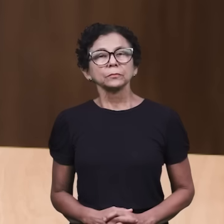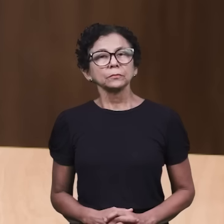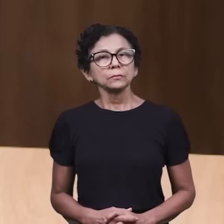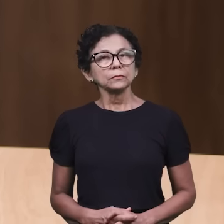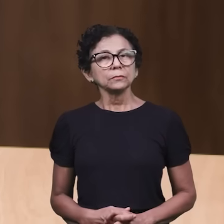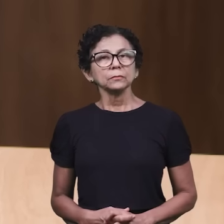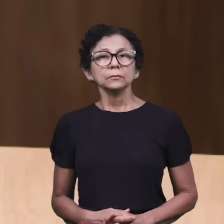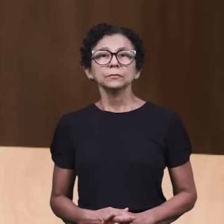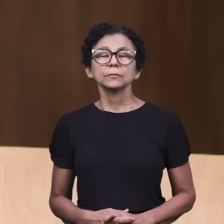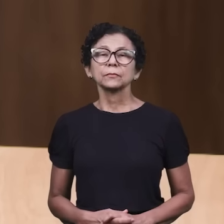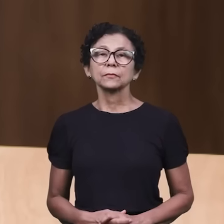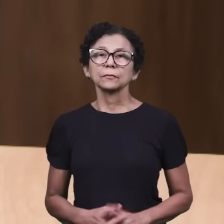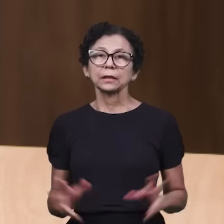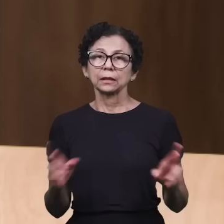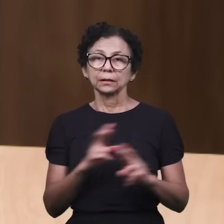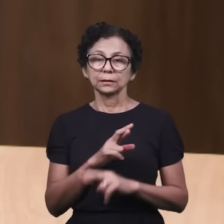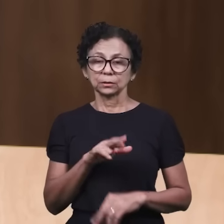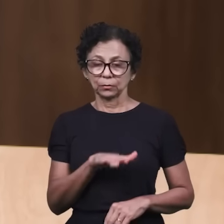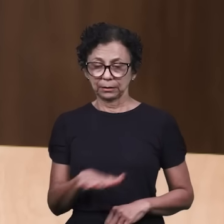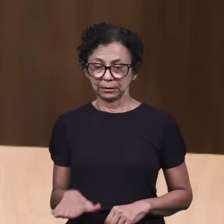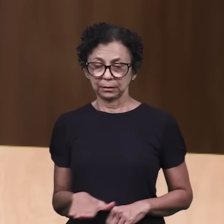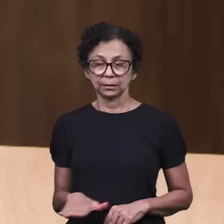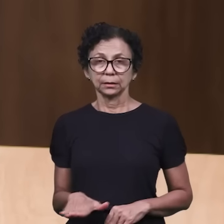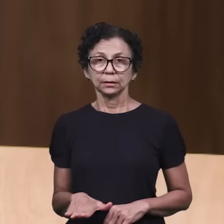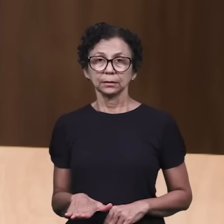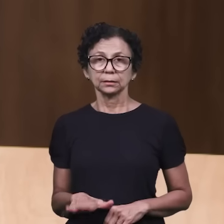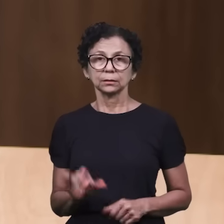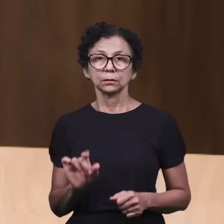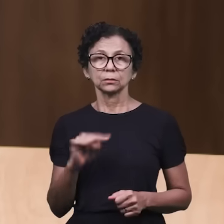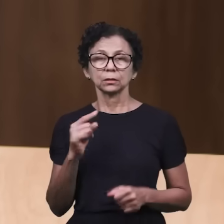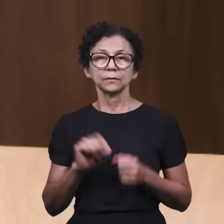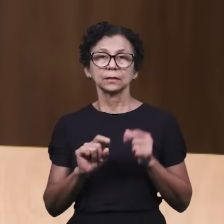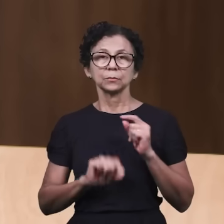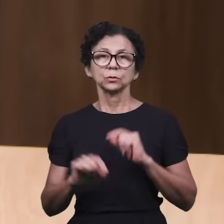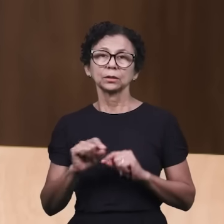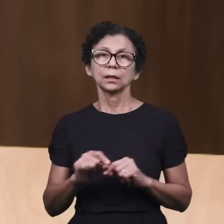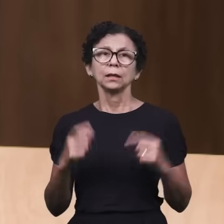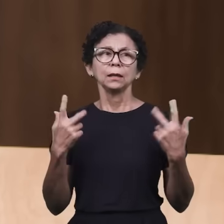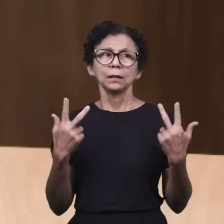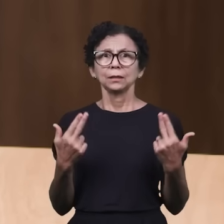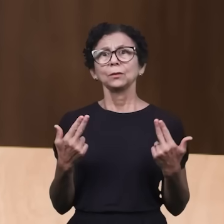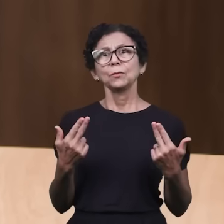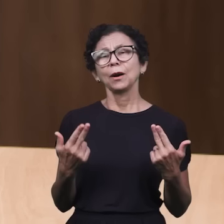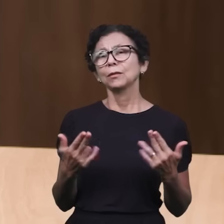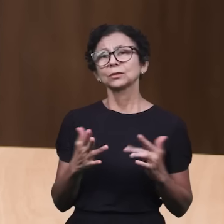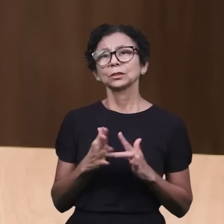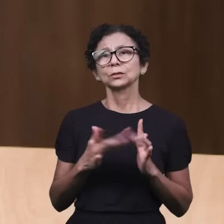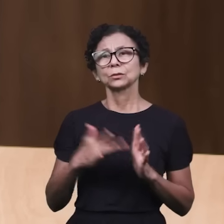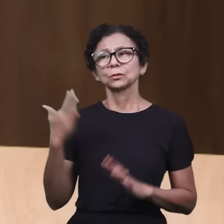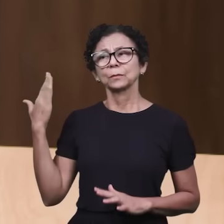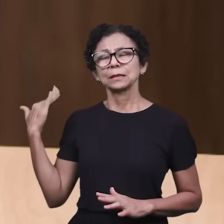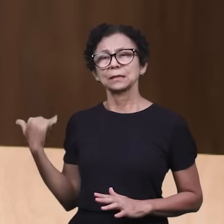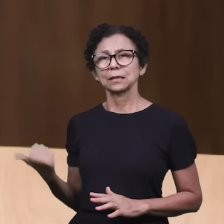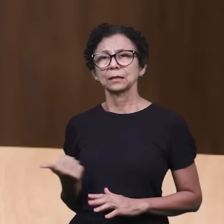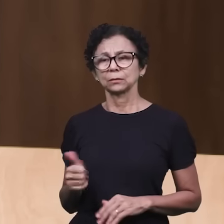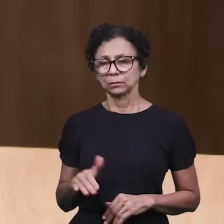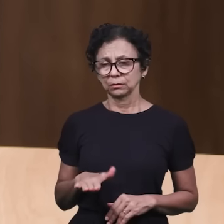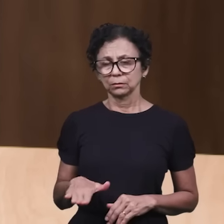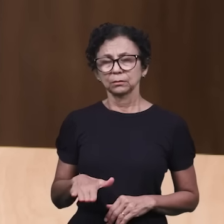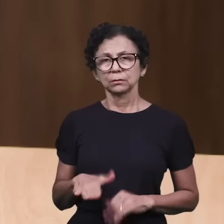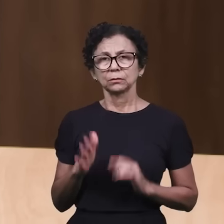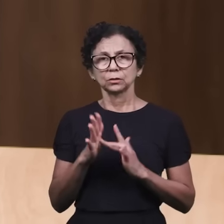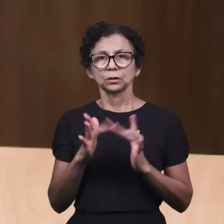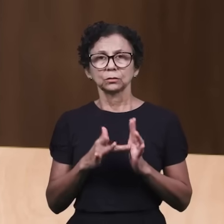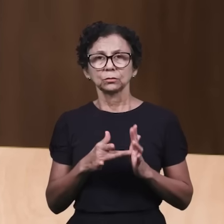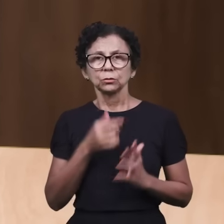apresentaram. Ele já estava dando uma linha para a igreja. Né? Ele foi apresentado ali. Então, depois foi batizado com